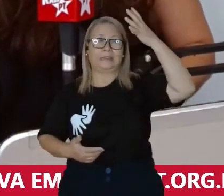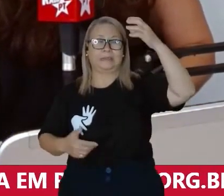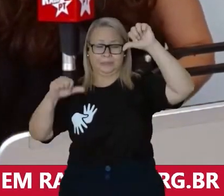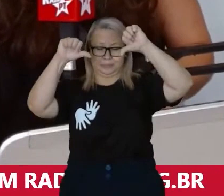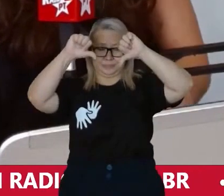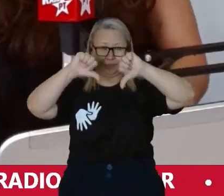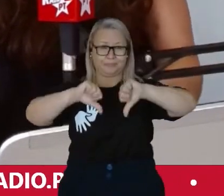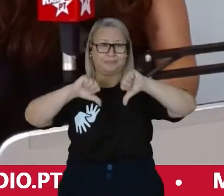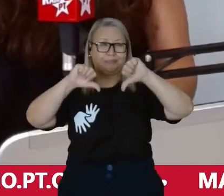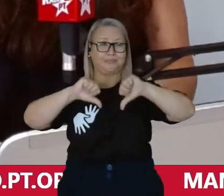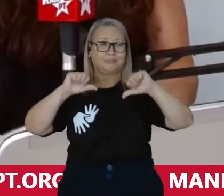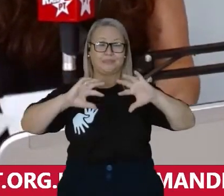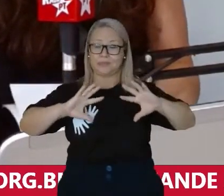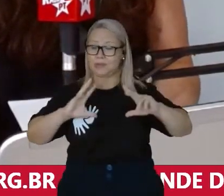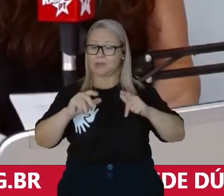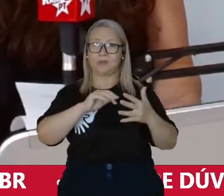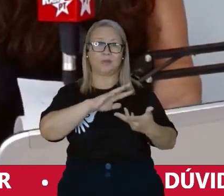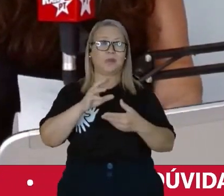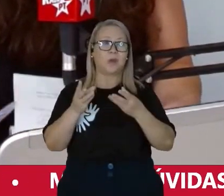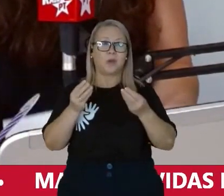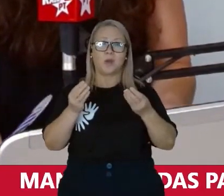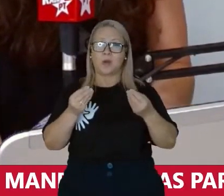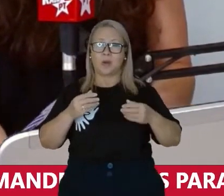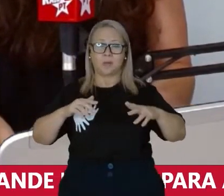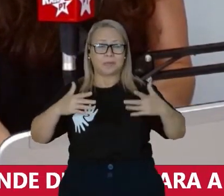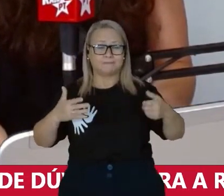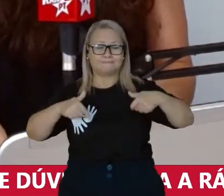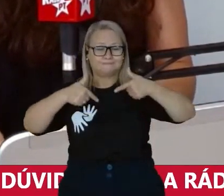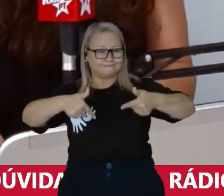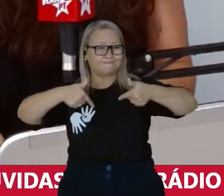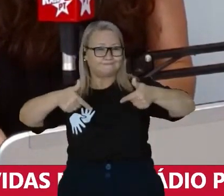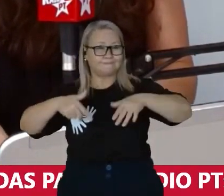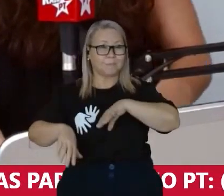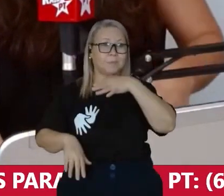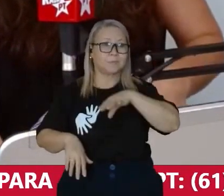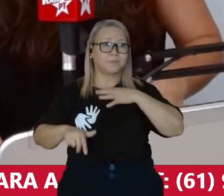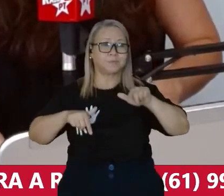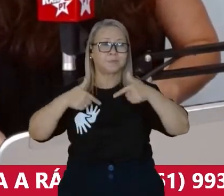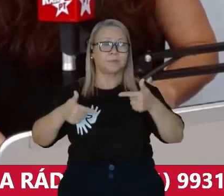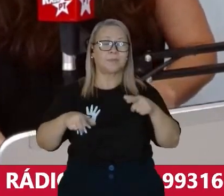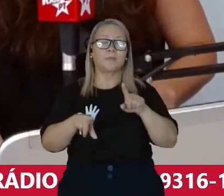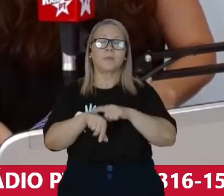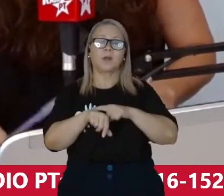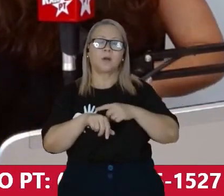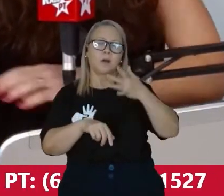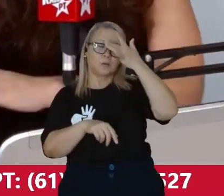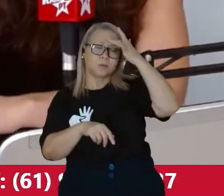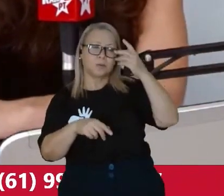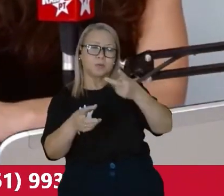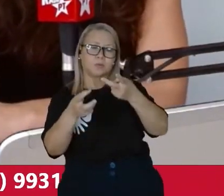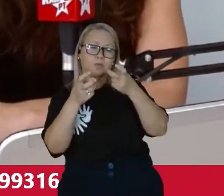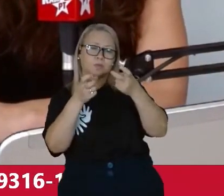estava todo mundo com muito sangue no olho. Então, quando as pessoas veem a mínima possibilidade